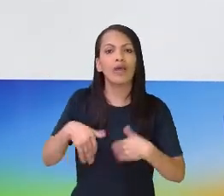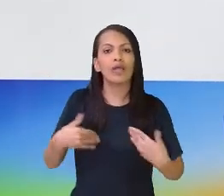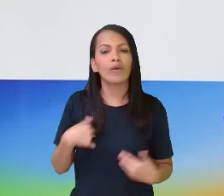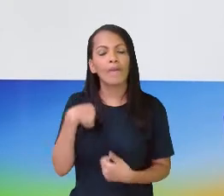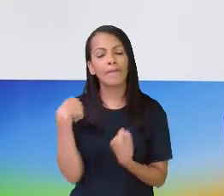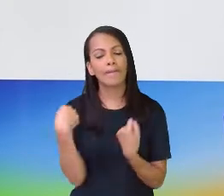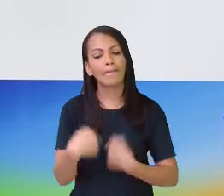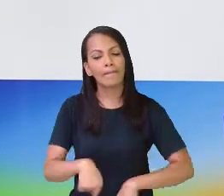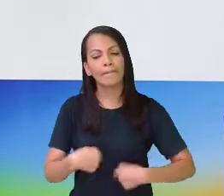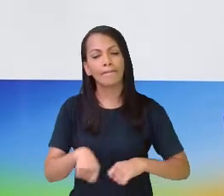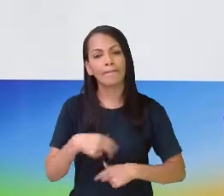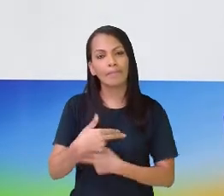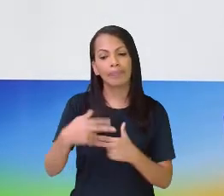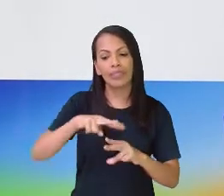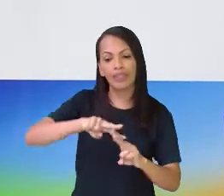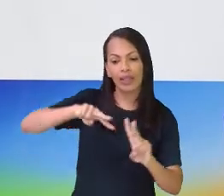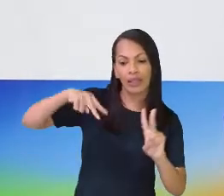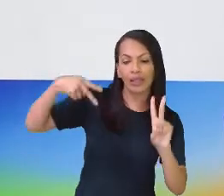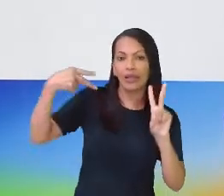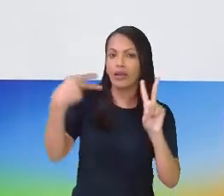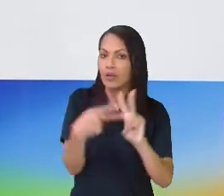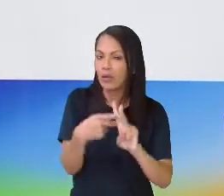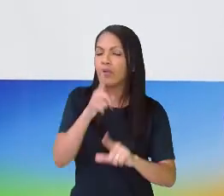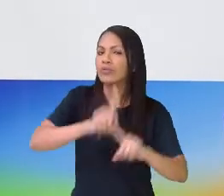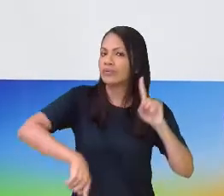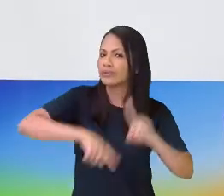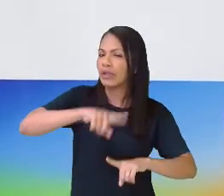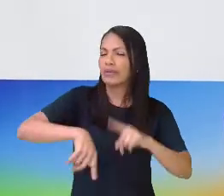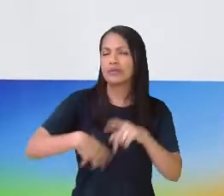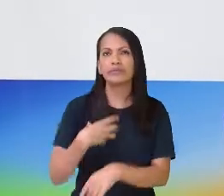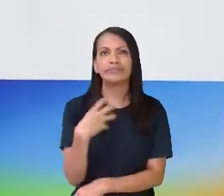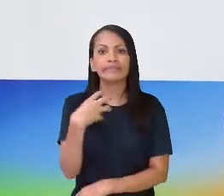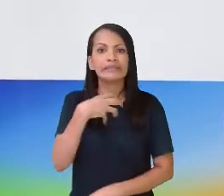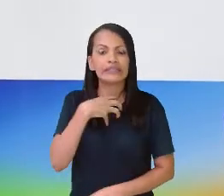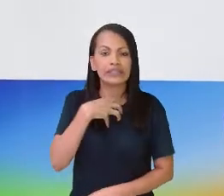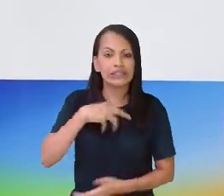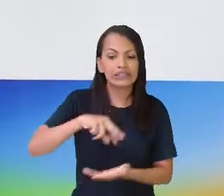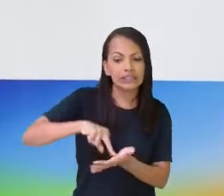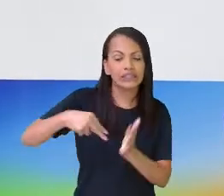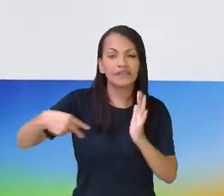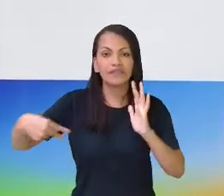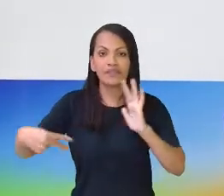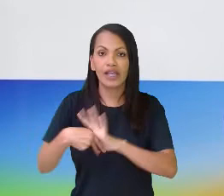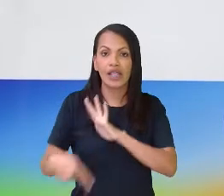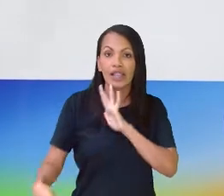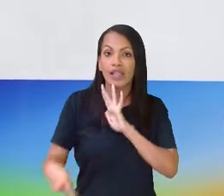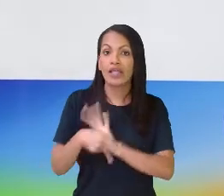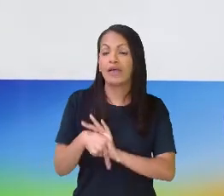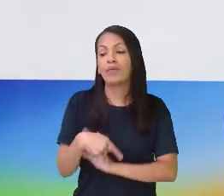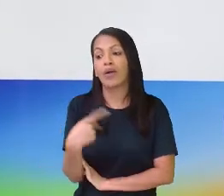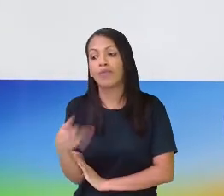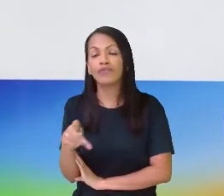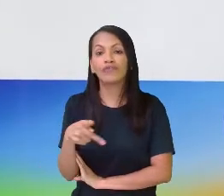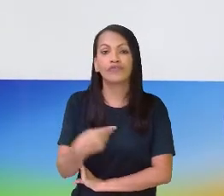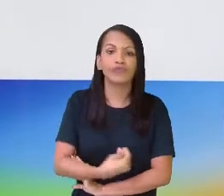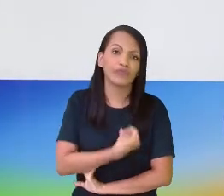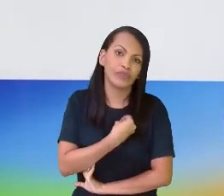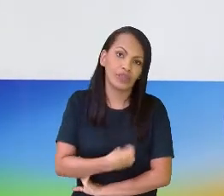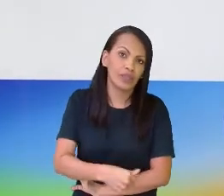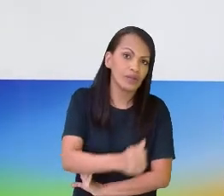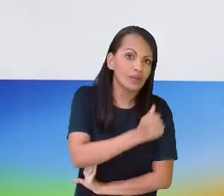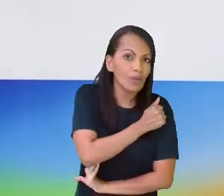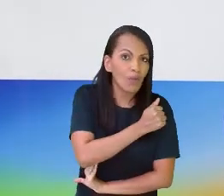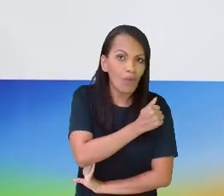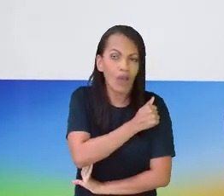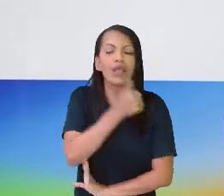gente precisa de recursos materiais que façam sentido e que estejam coerentes com o nosso objetivo de